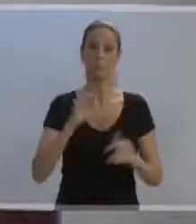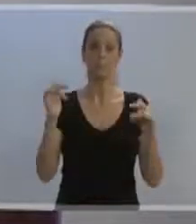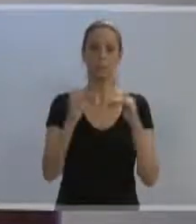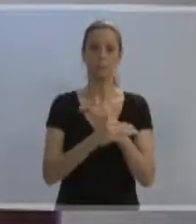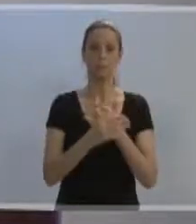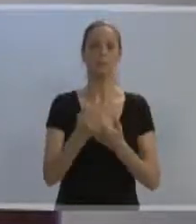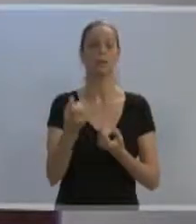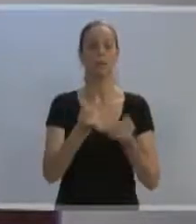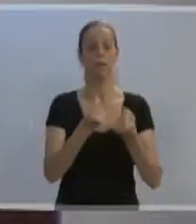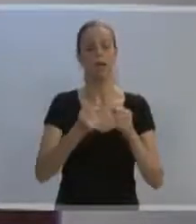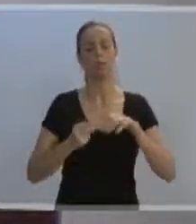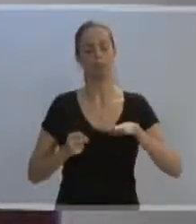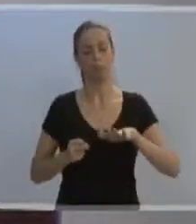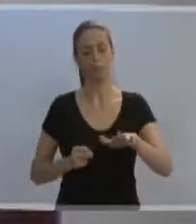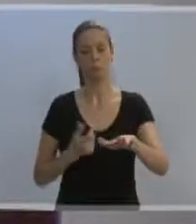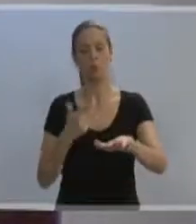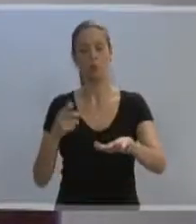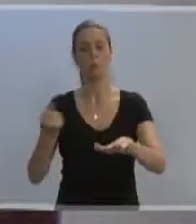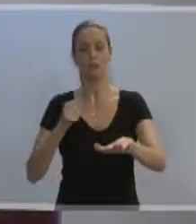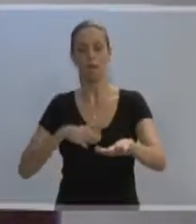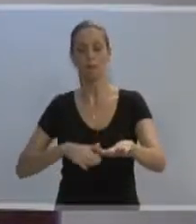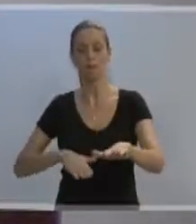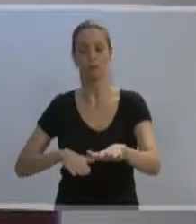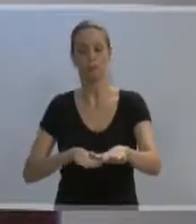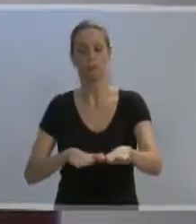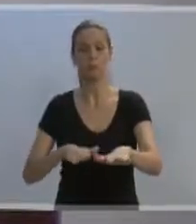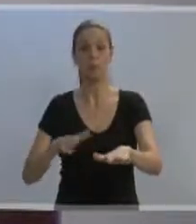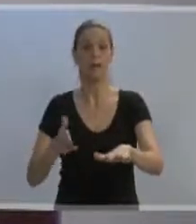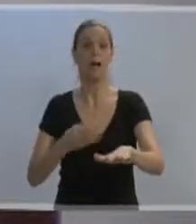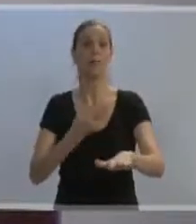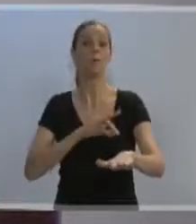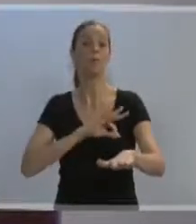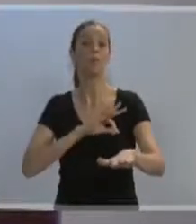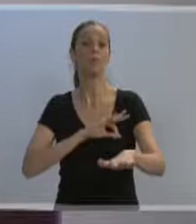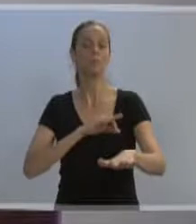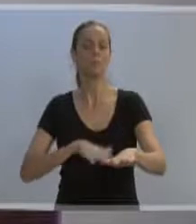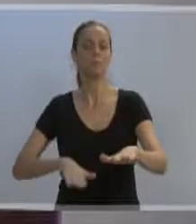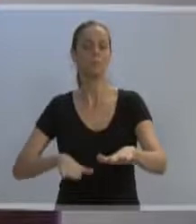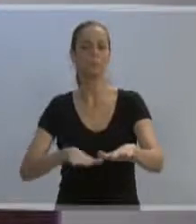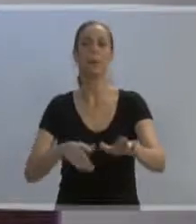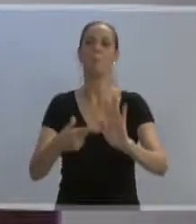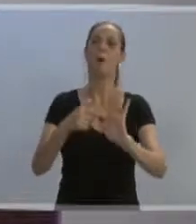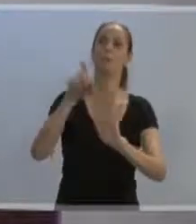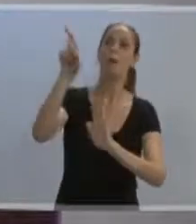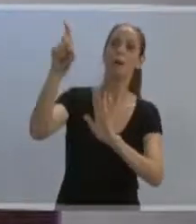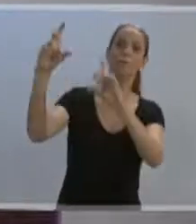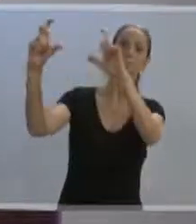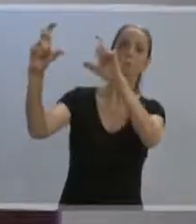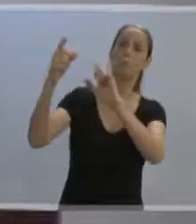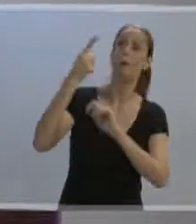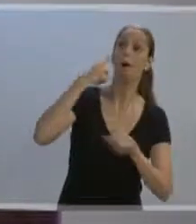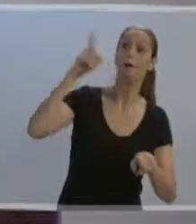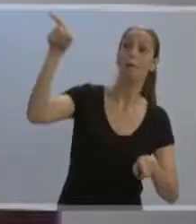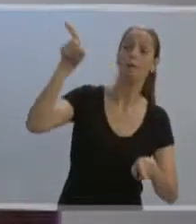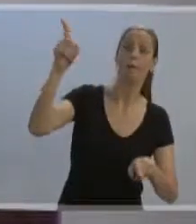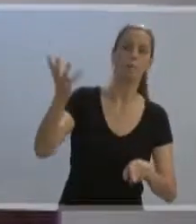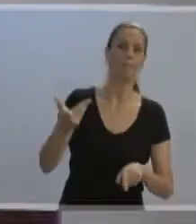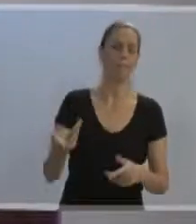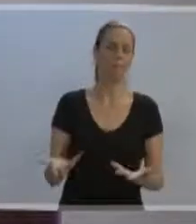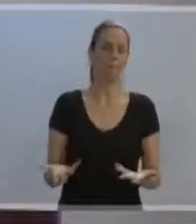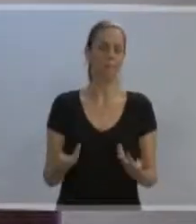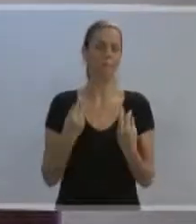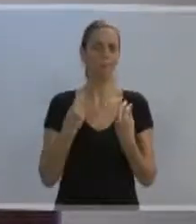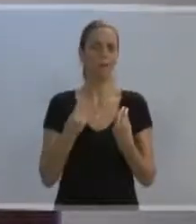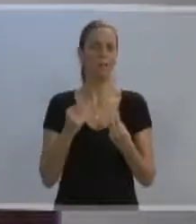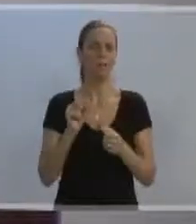que passou acima da velocidade apontando o radar para o cidadão para que fazer isso por que fazer